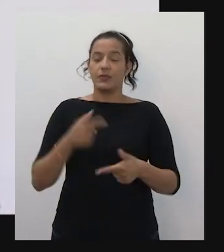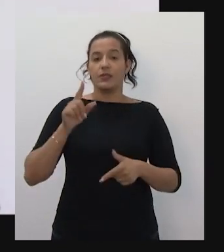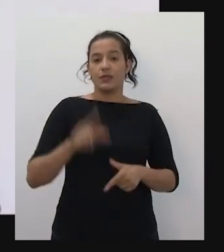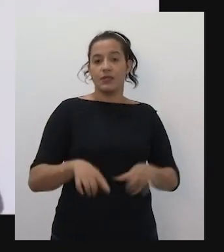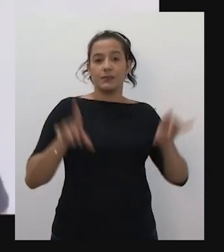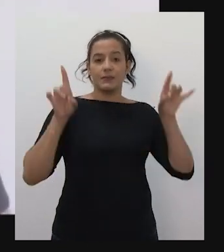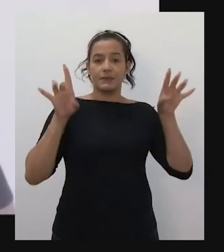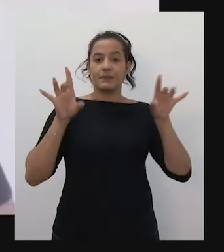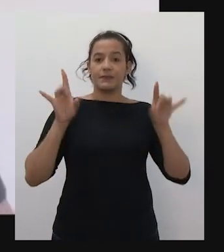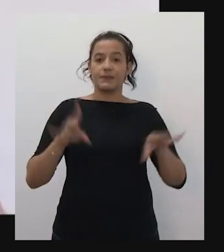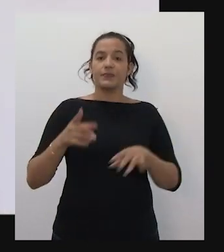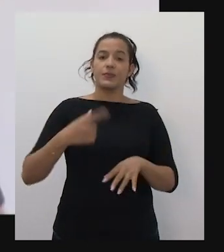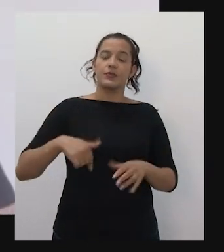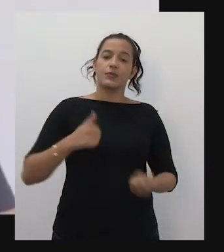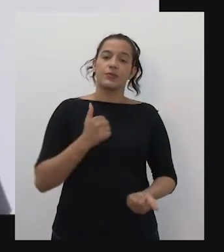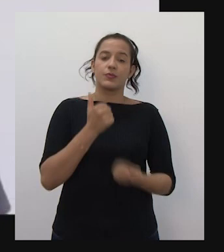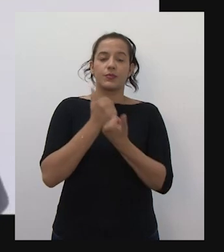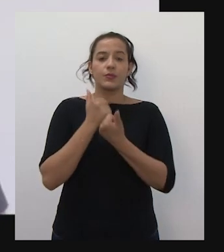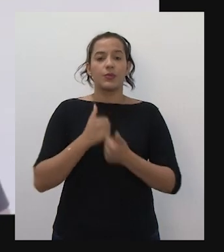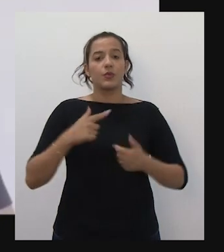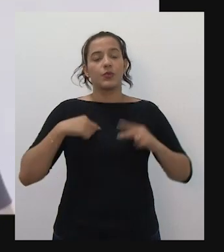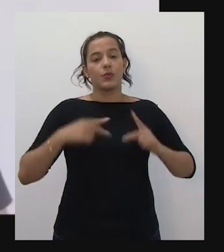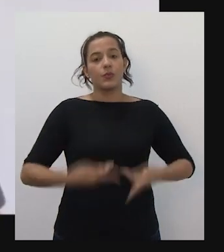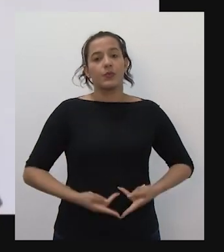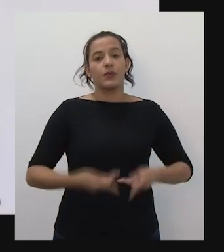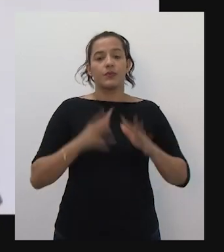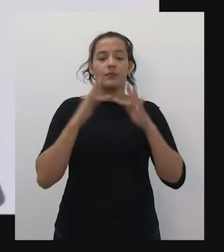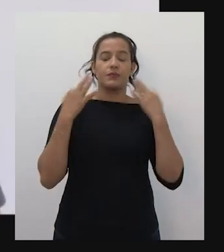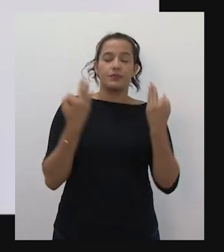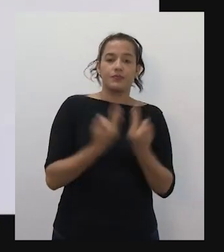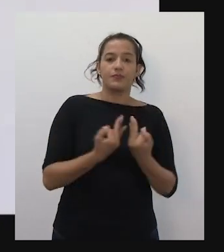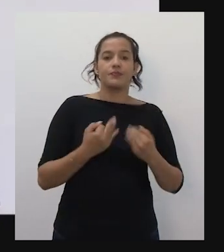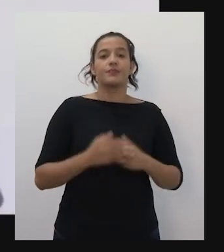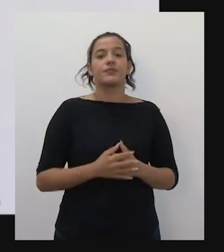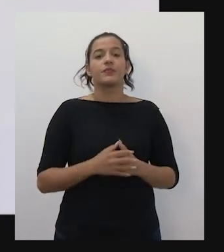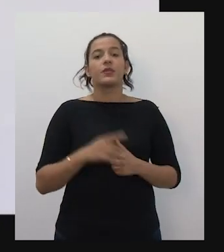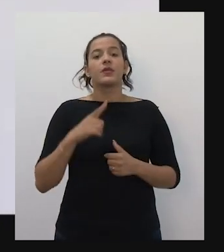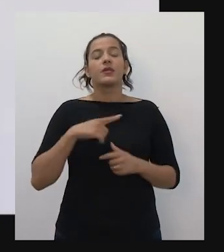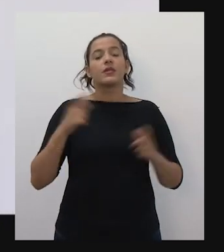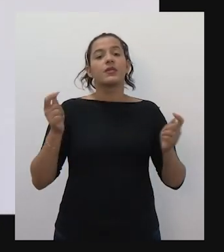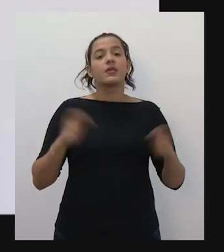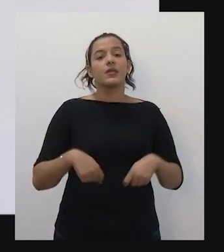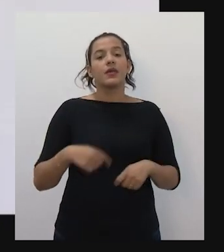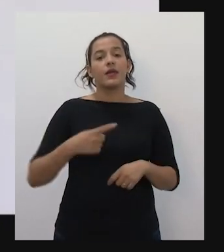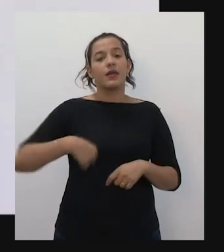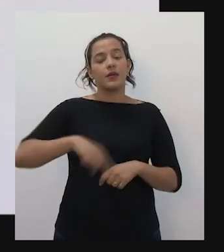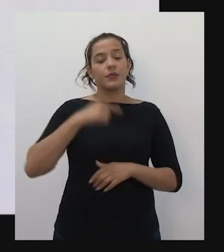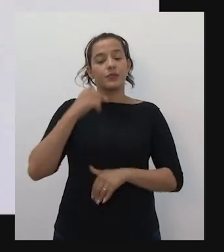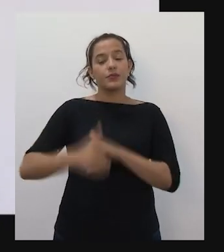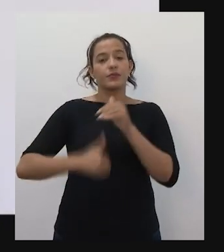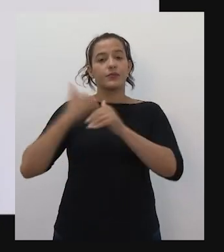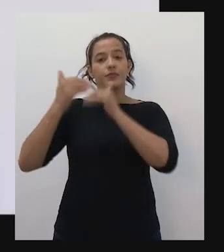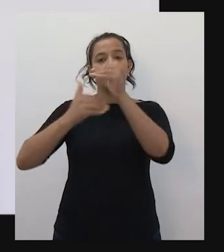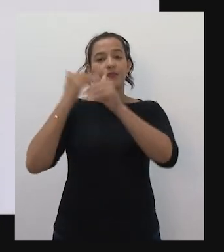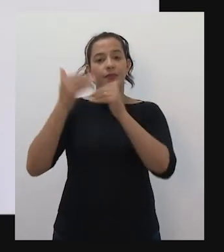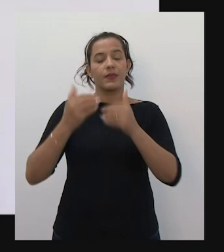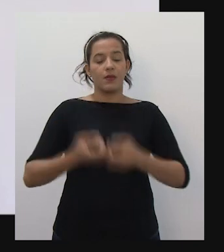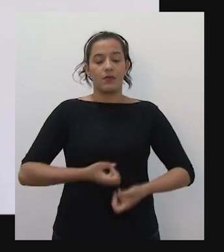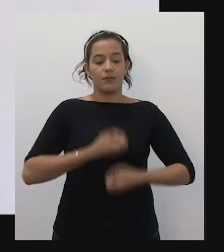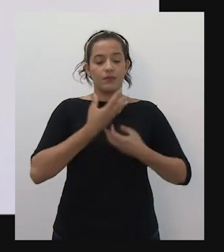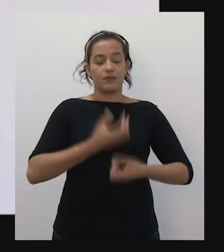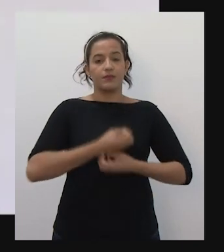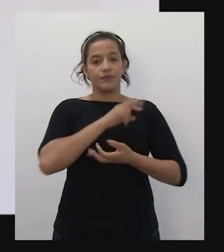grande suporte profissional, humano, familiar e possibilitou que eu pudesse desenvolver essas